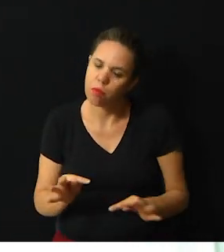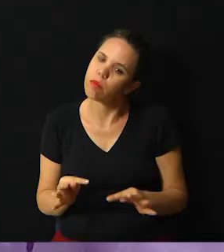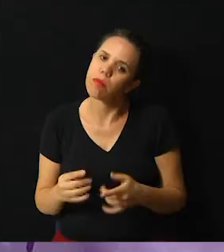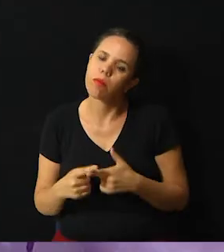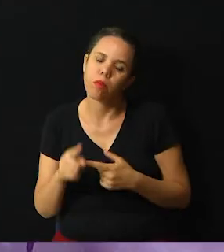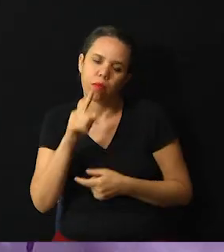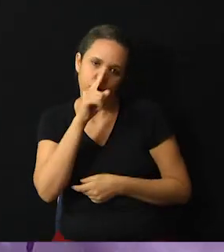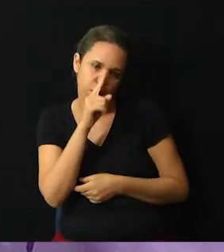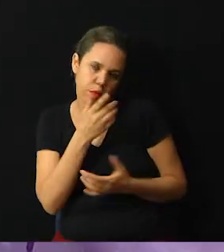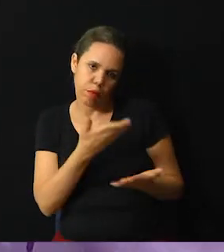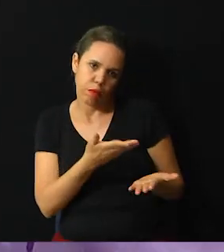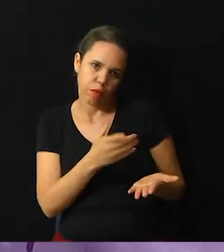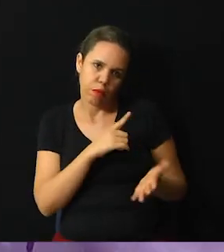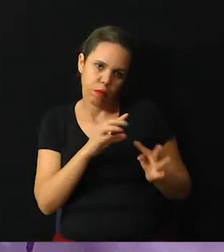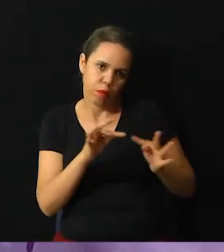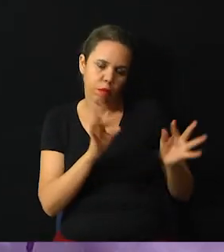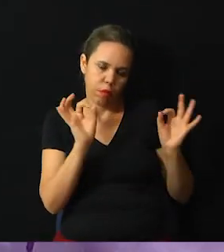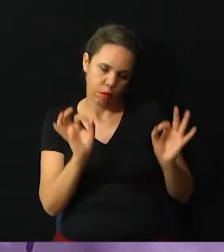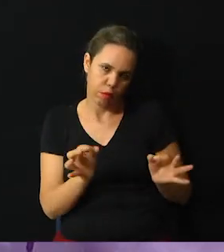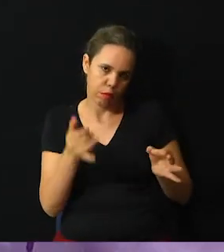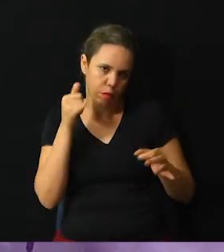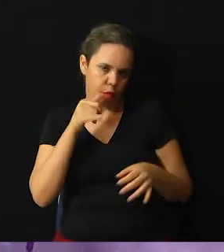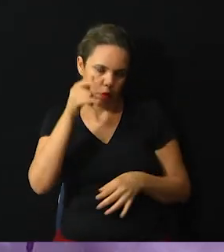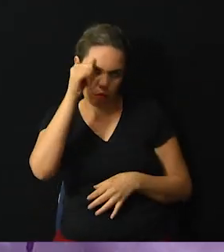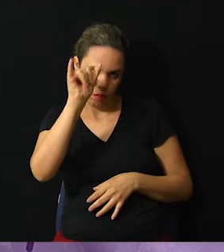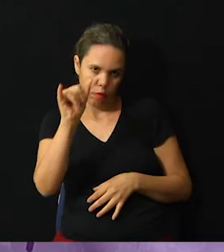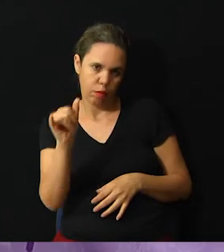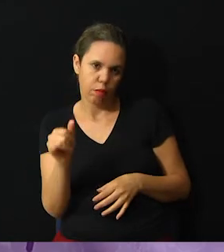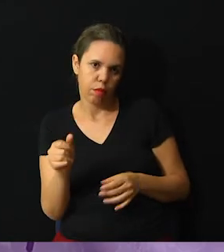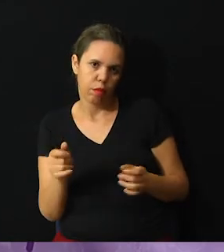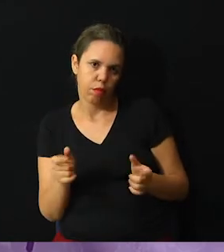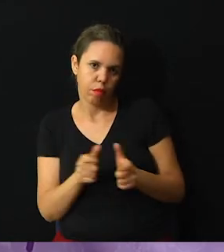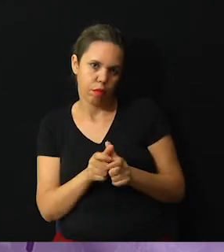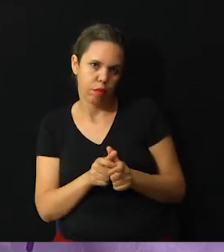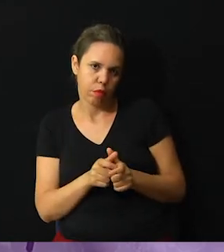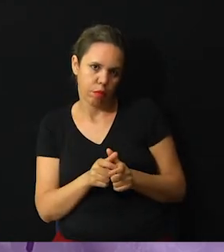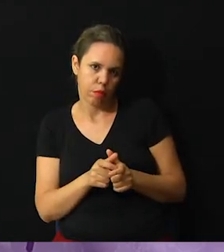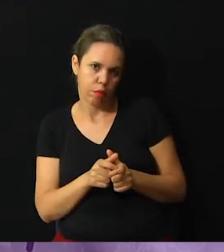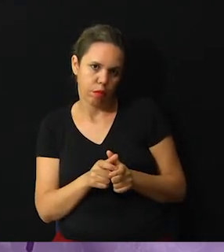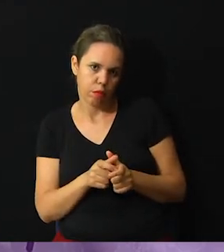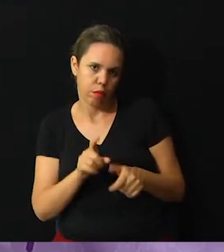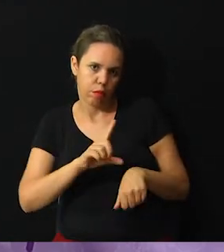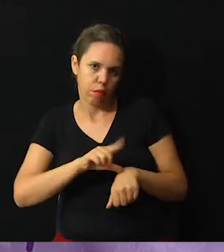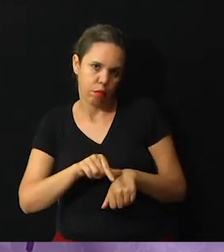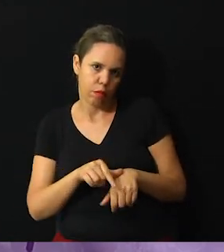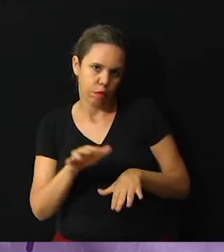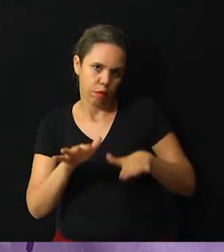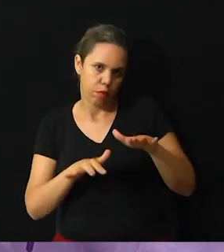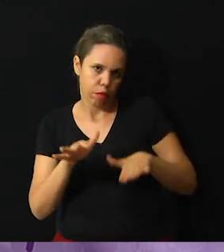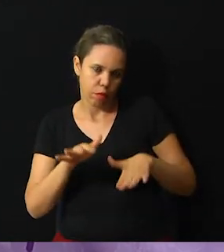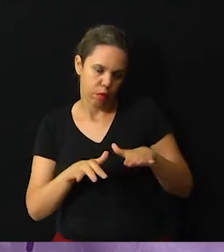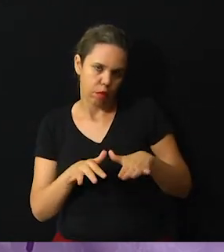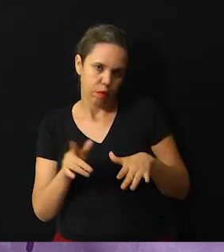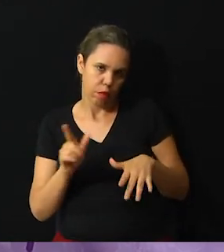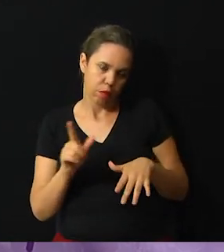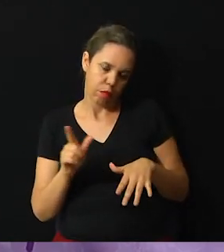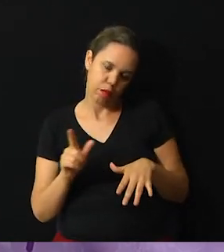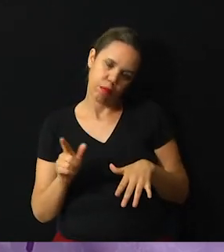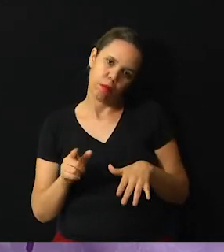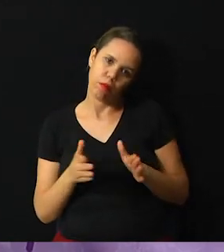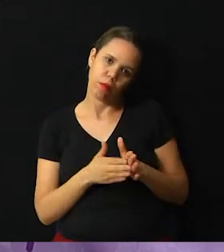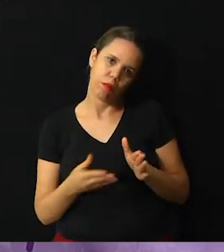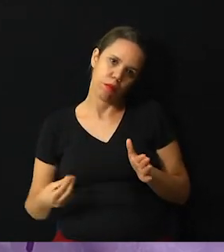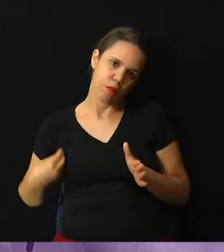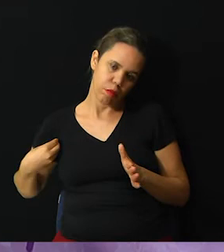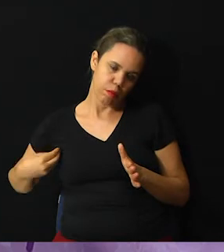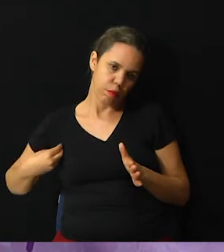São todos fatores de risco que, se você tratar direito, você consegue prevenir ou retardar. Depende aí, claro, de